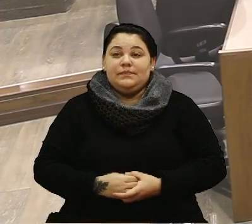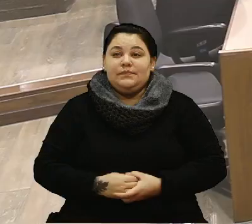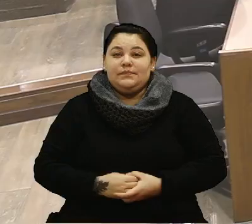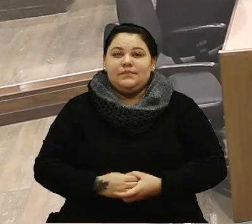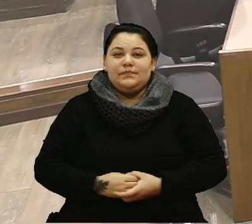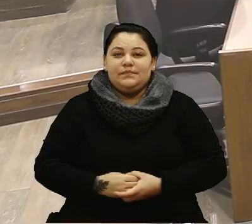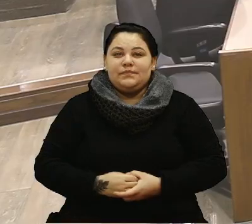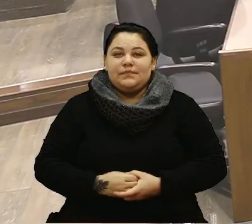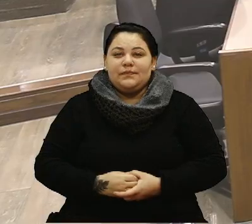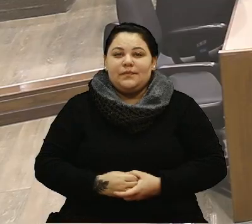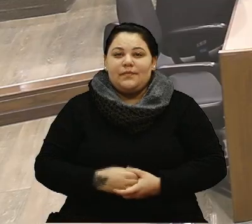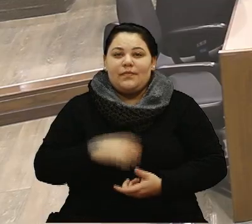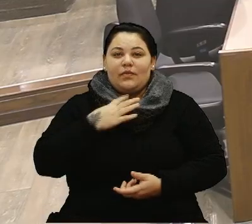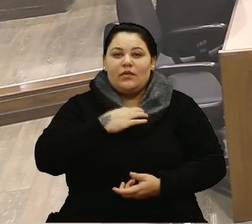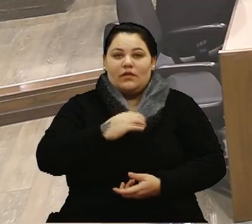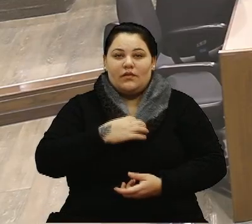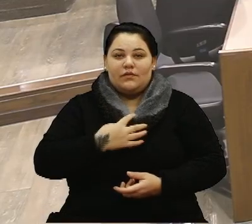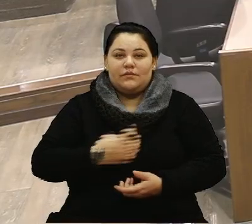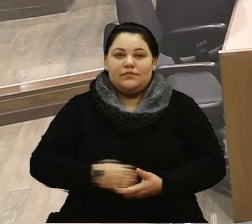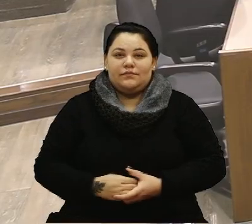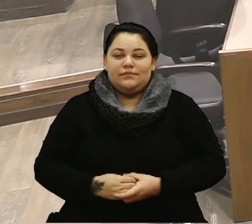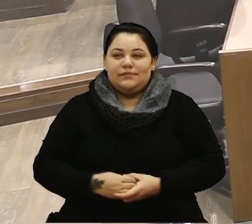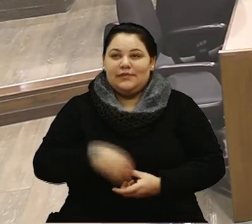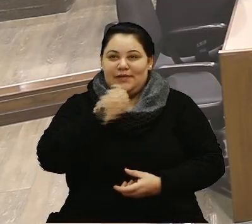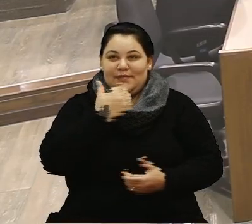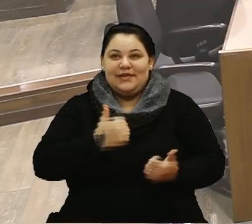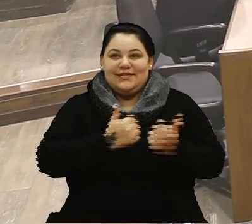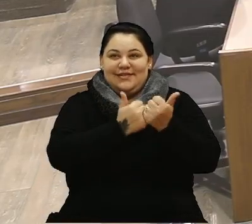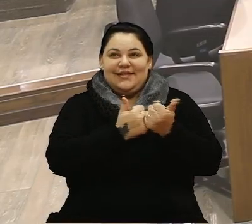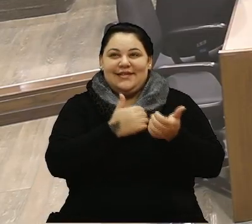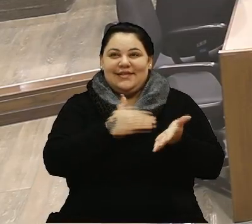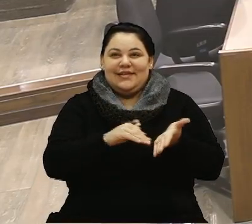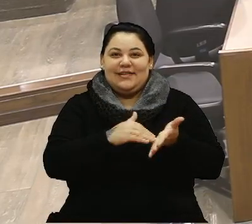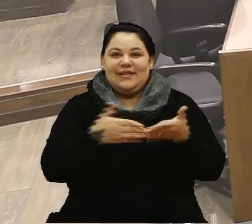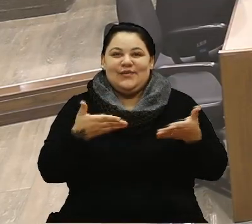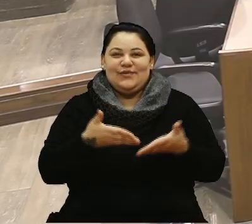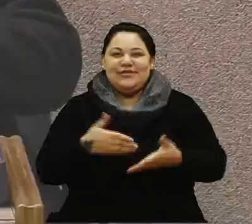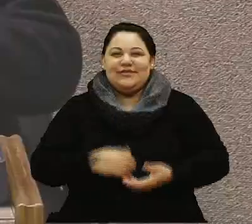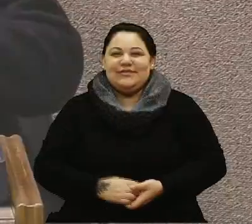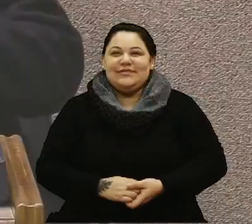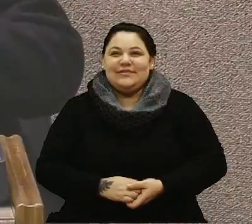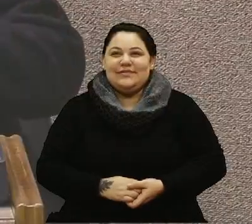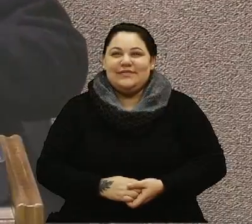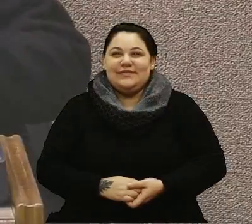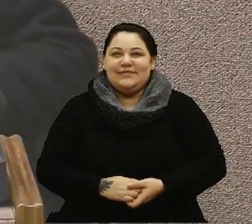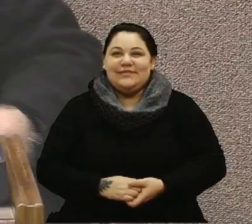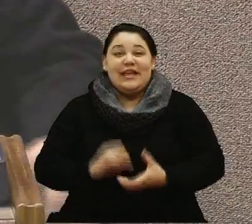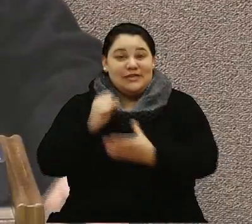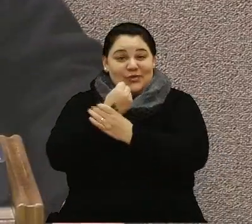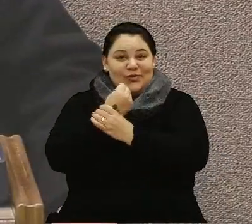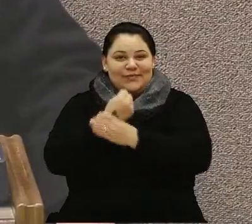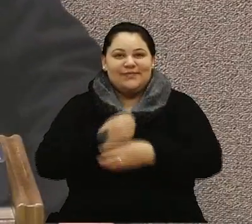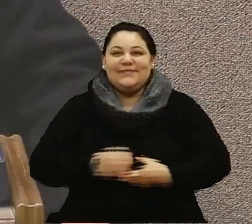Wagner. Presidente, o senhor está bem assessorado aí de secretário hoje, hein? Está seguro.